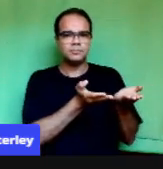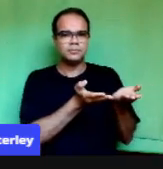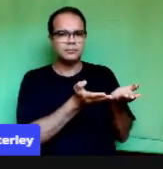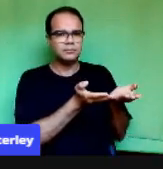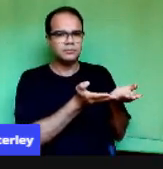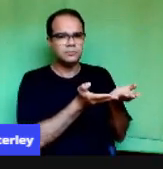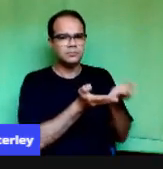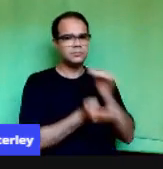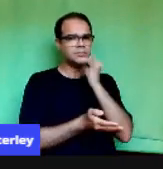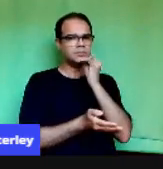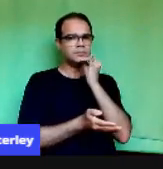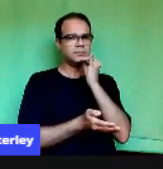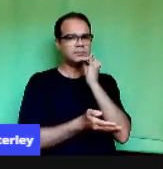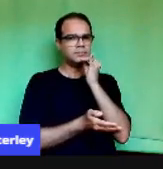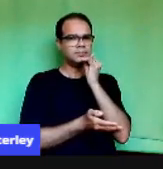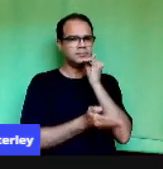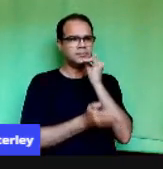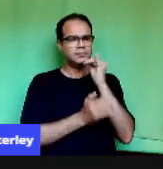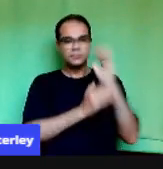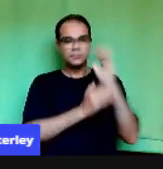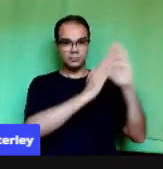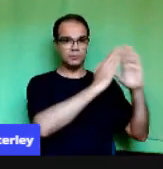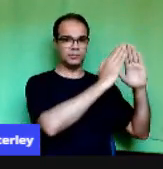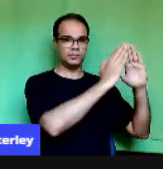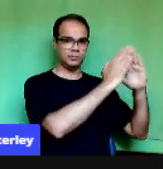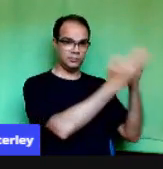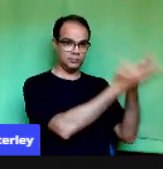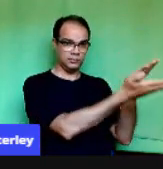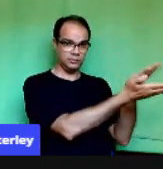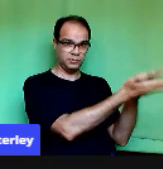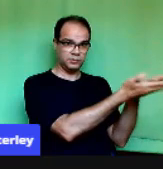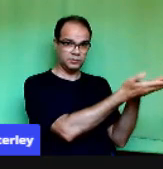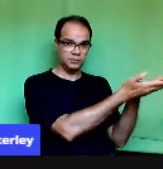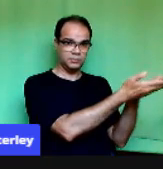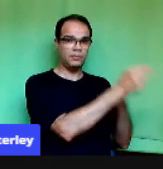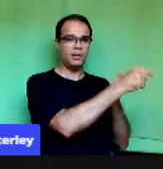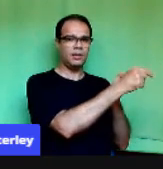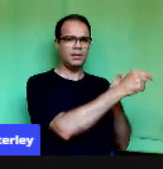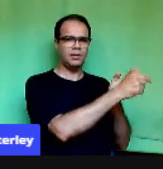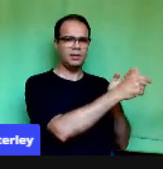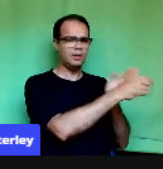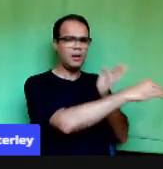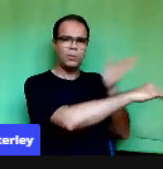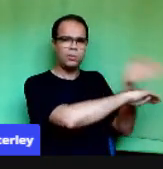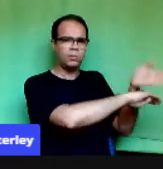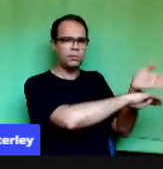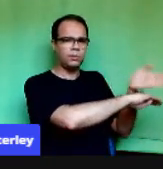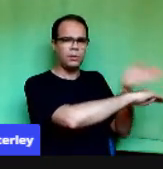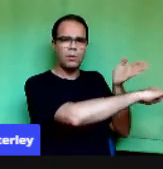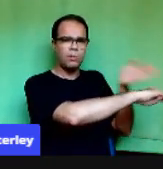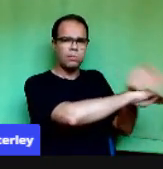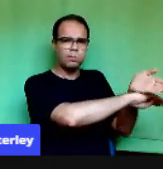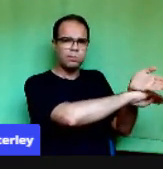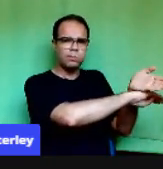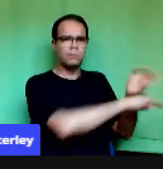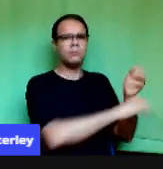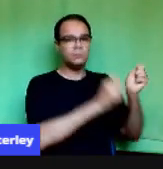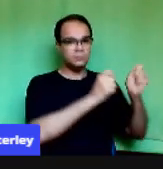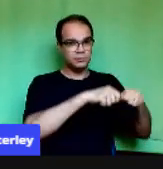vocês. Existem escolas que são do campo que têm mais acessibilidade aos caminhos